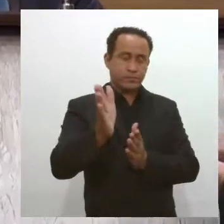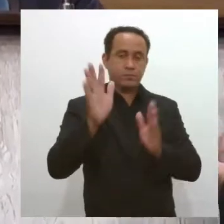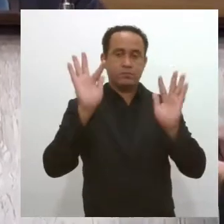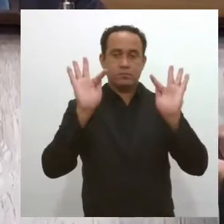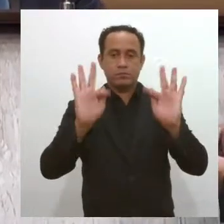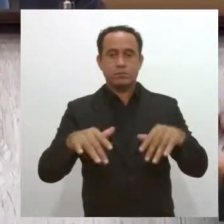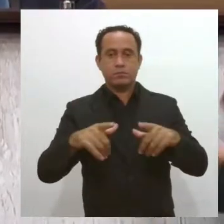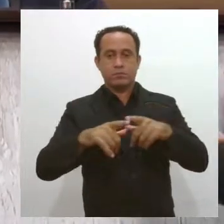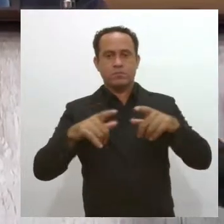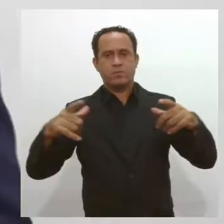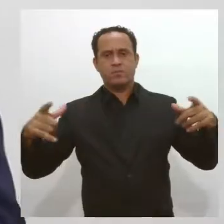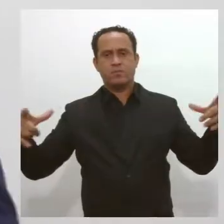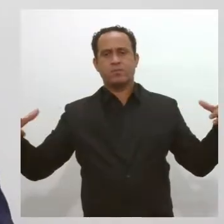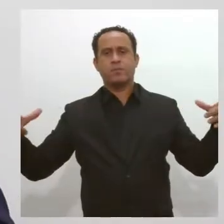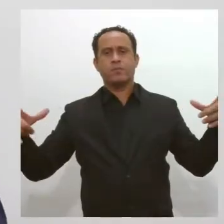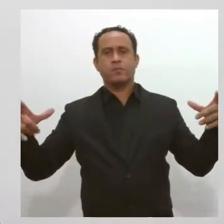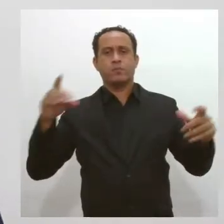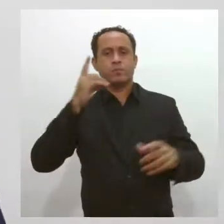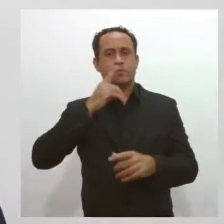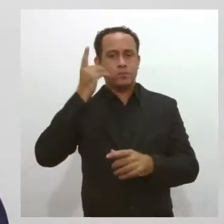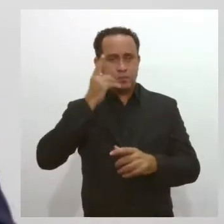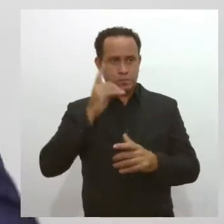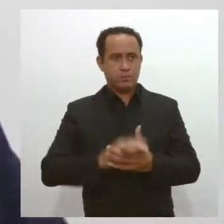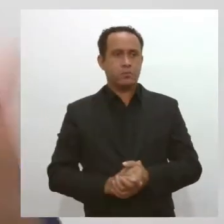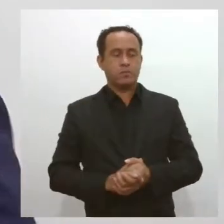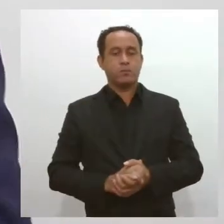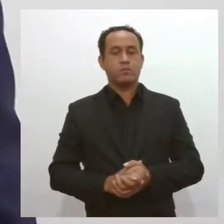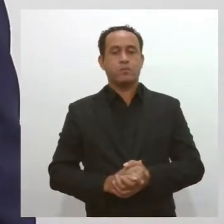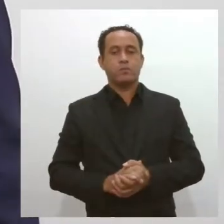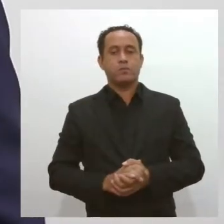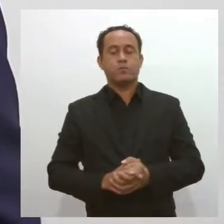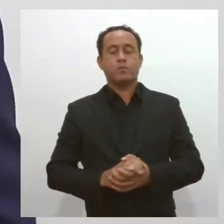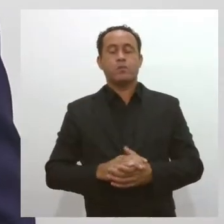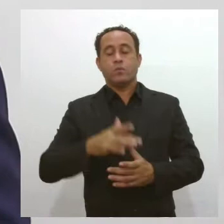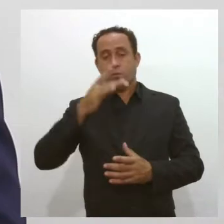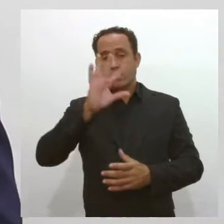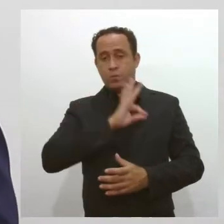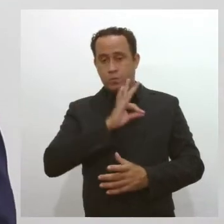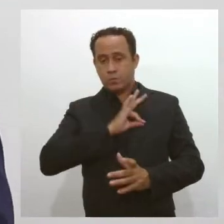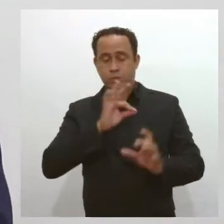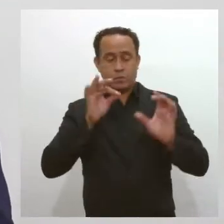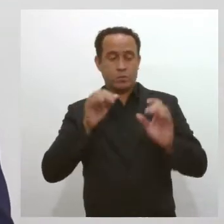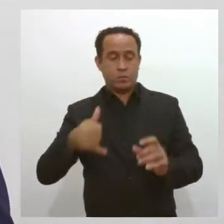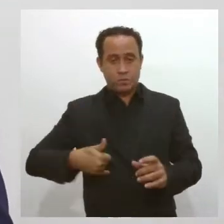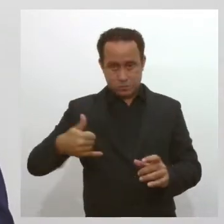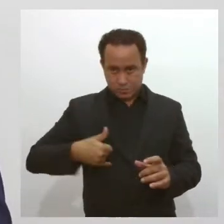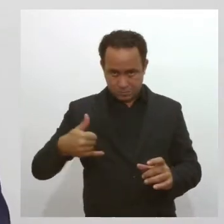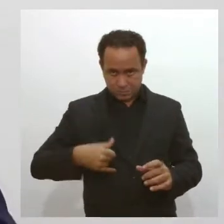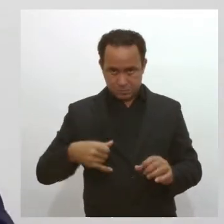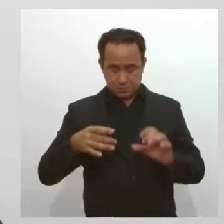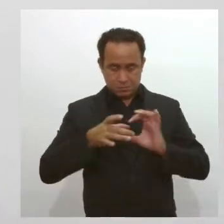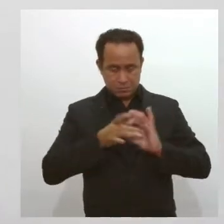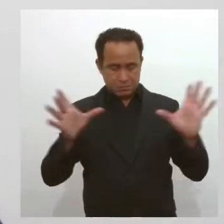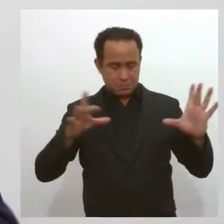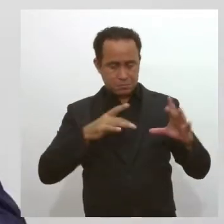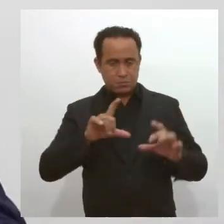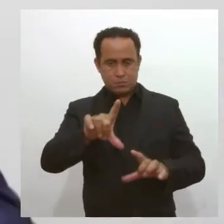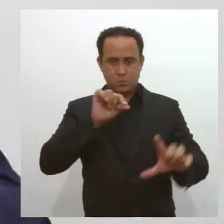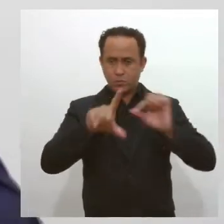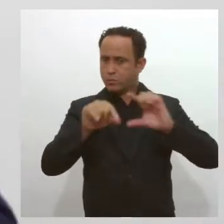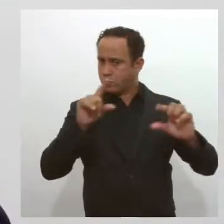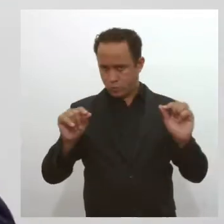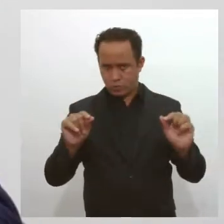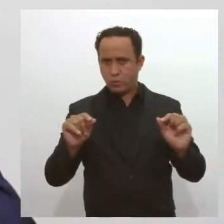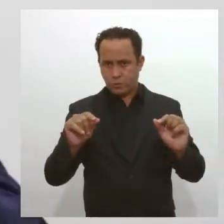pela maioria dos deputados. Como o BESP é voluntário para o policial, militar e bombeiro, como o BESP o